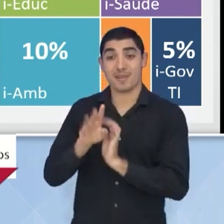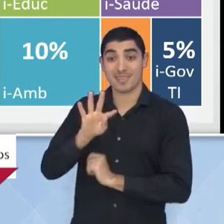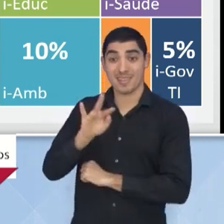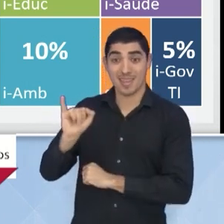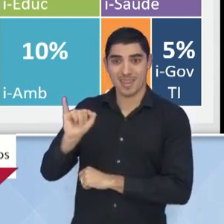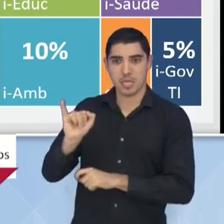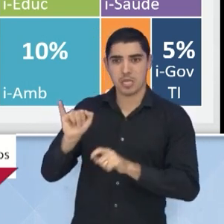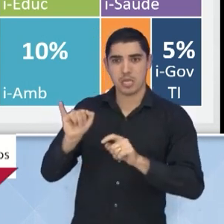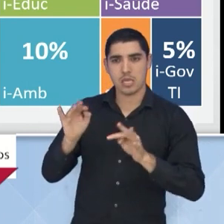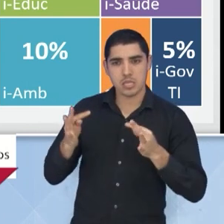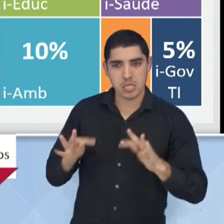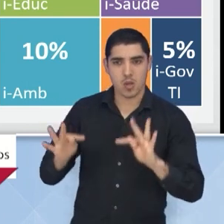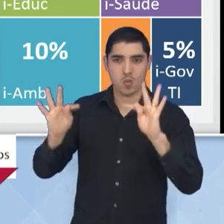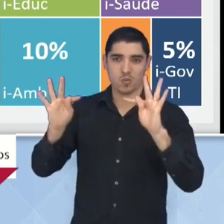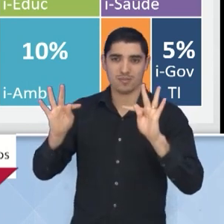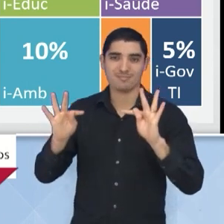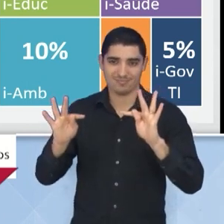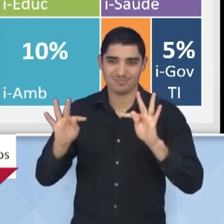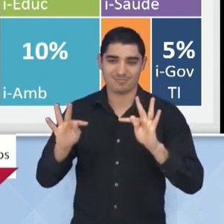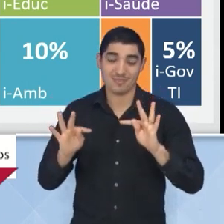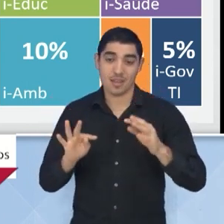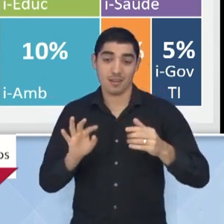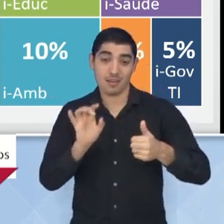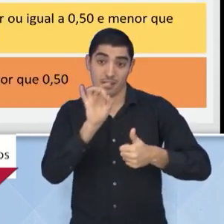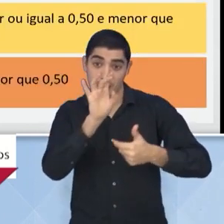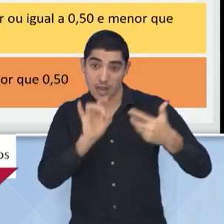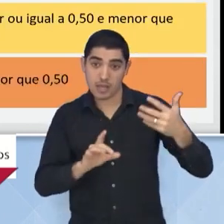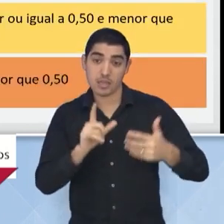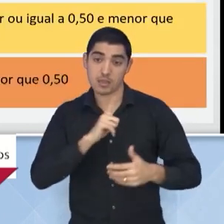cada a cada um aí com seus